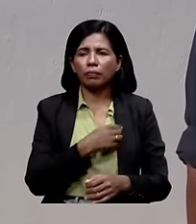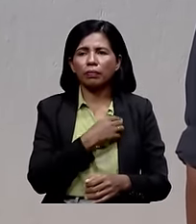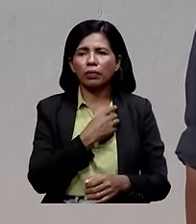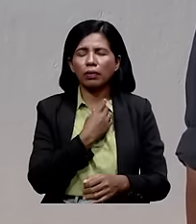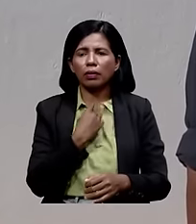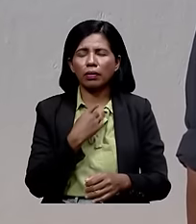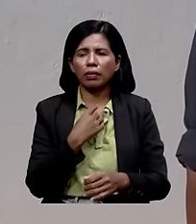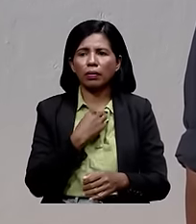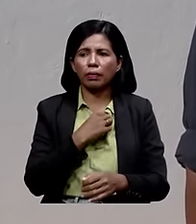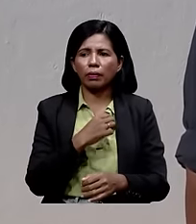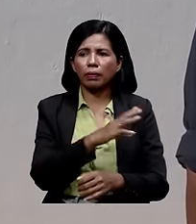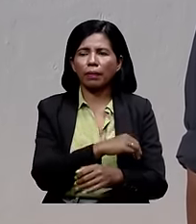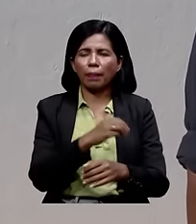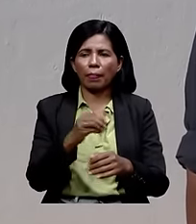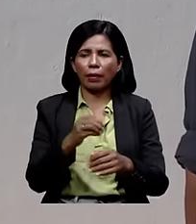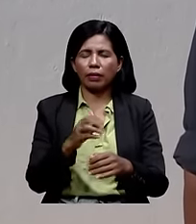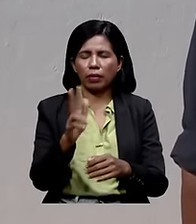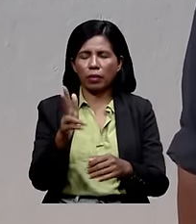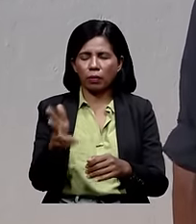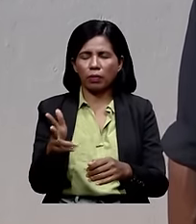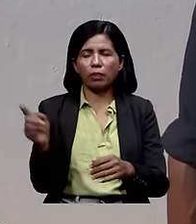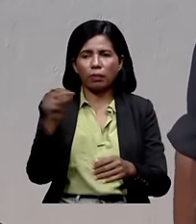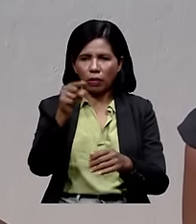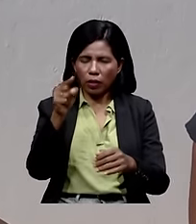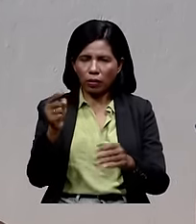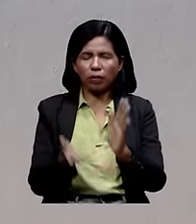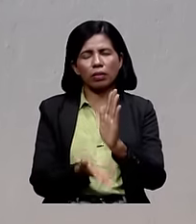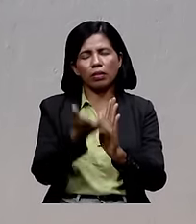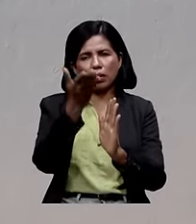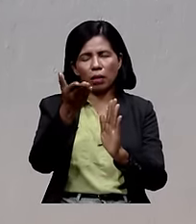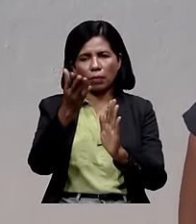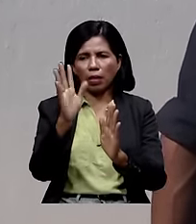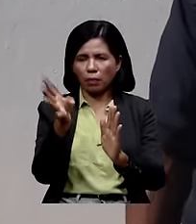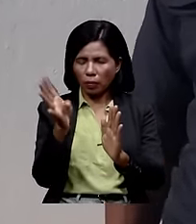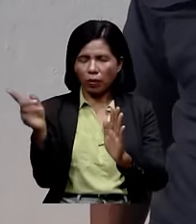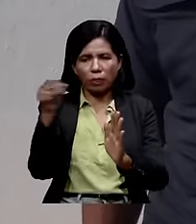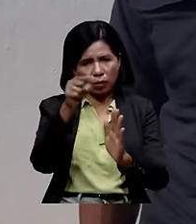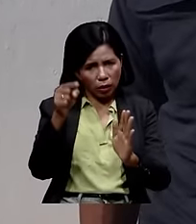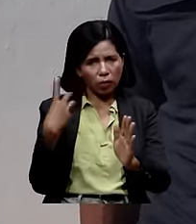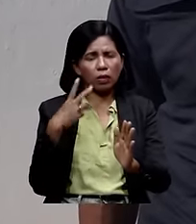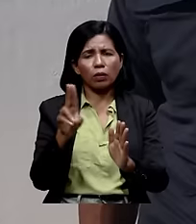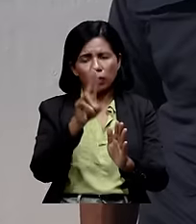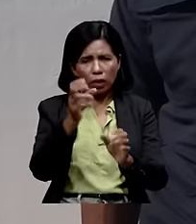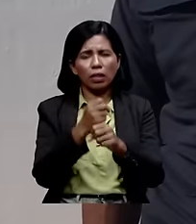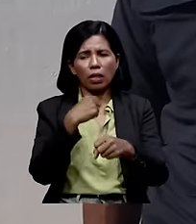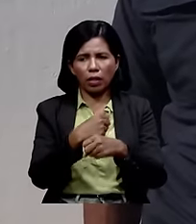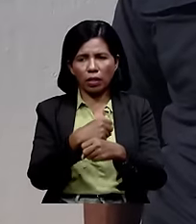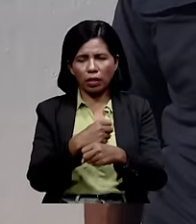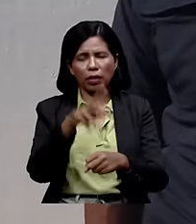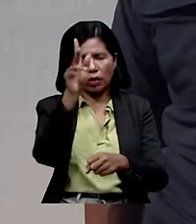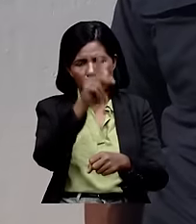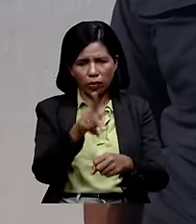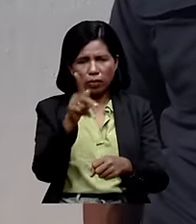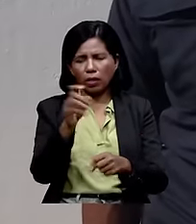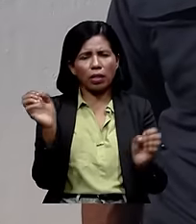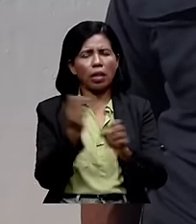30% to antan saiba 40% ita executa ne kata kita halo gala mas se survei den la halo ne hawa